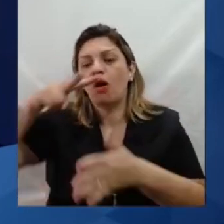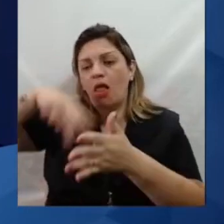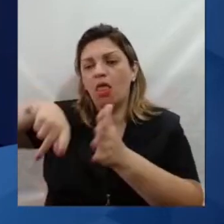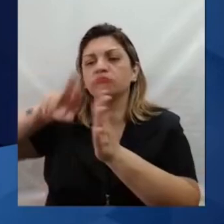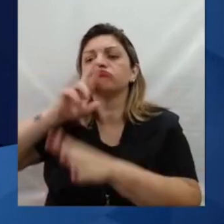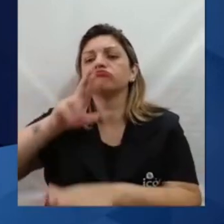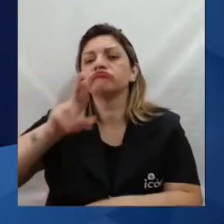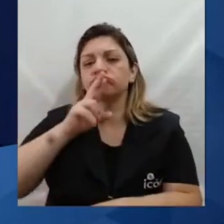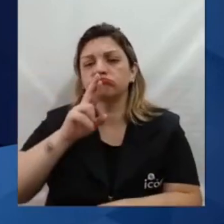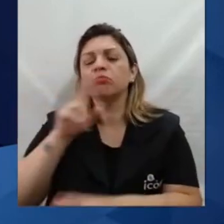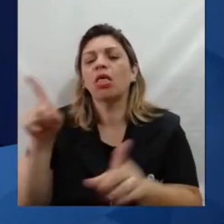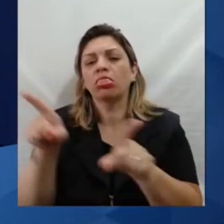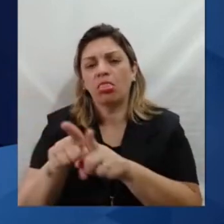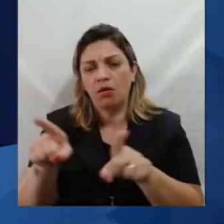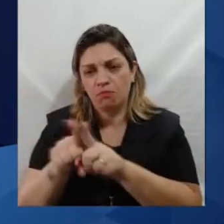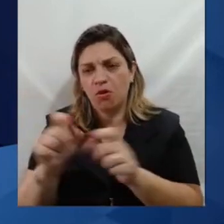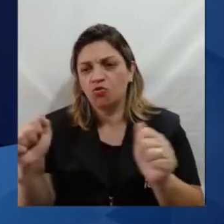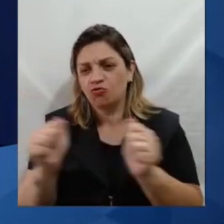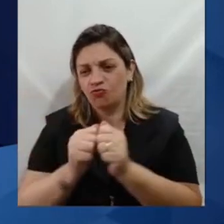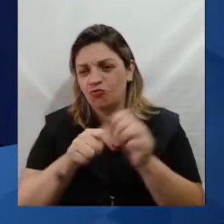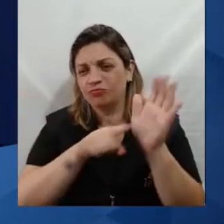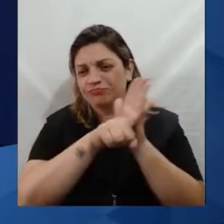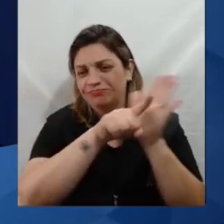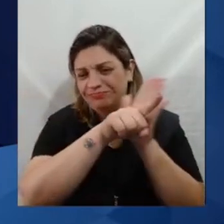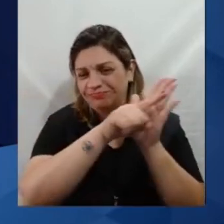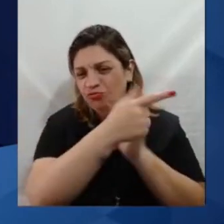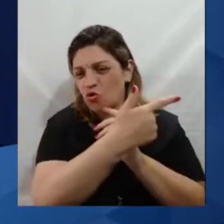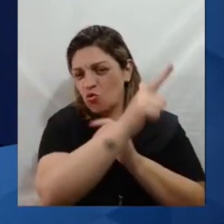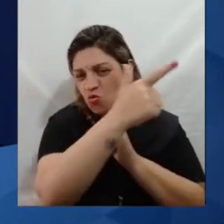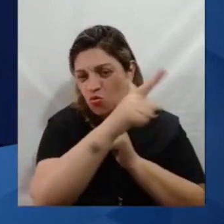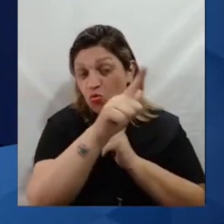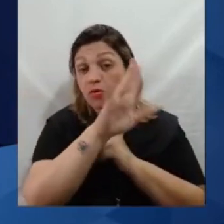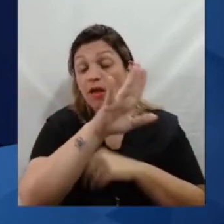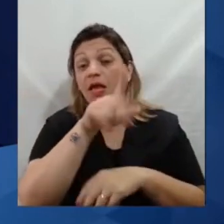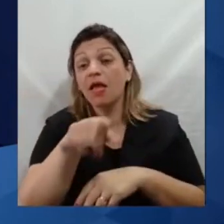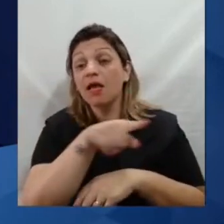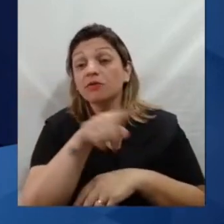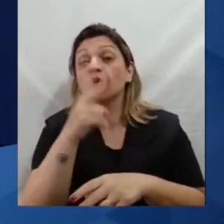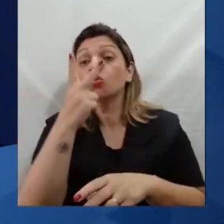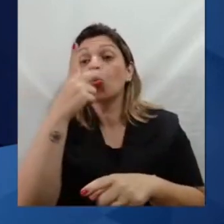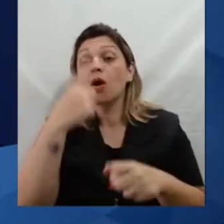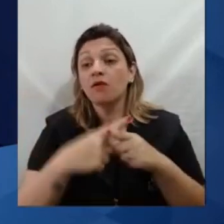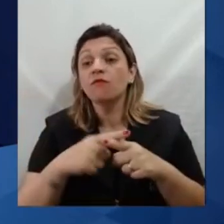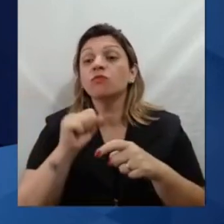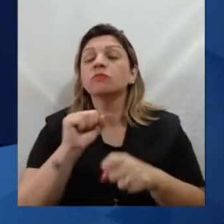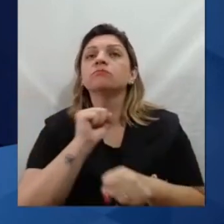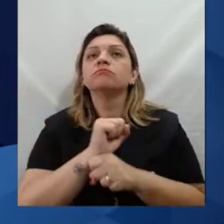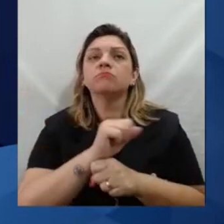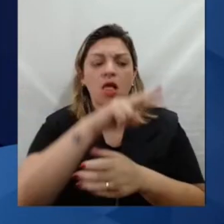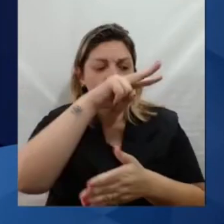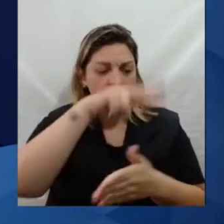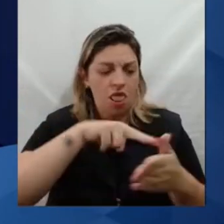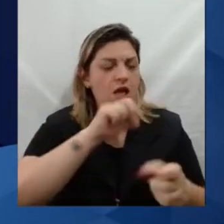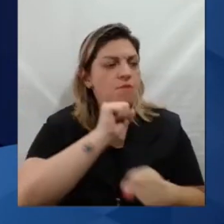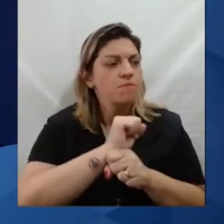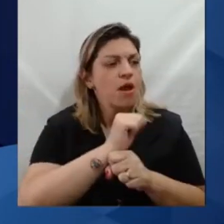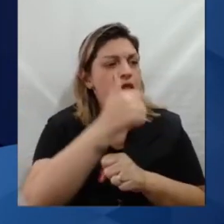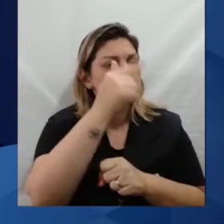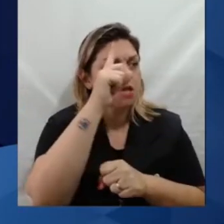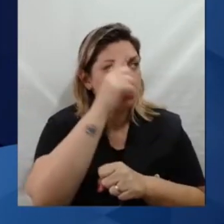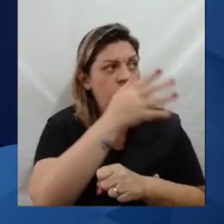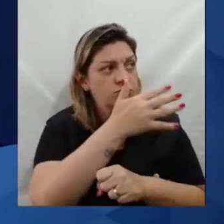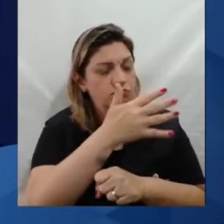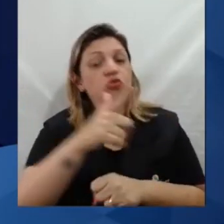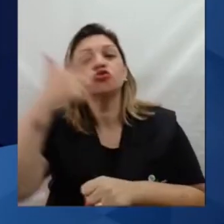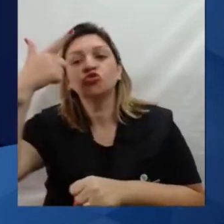junto com os outros questionários, porém agora 2 vezes, em um intervalo de 7 dias, para ver, então, a reprodutibilidade do